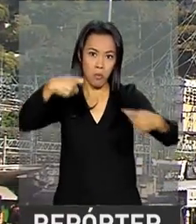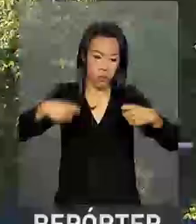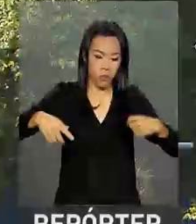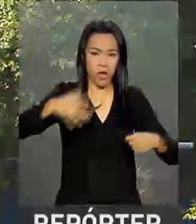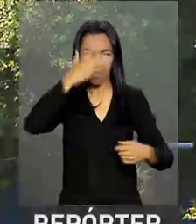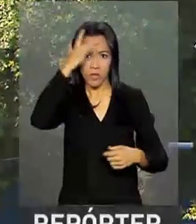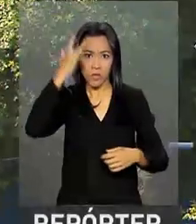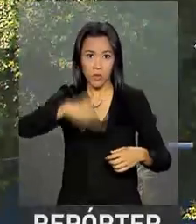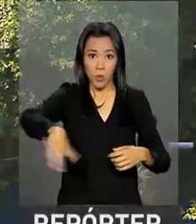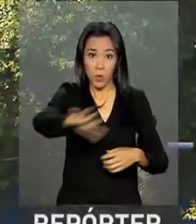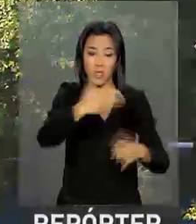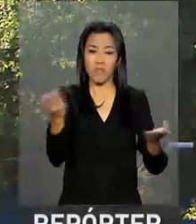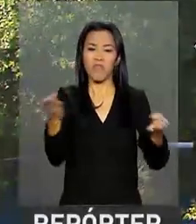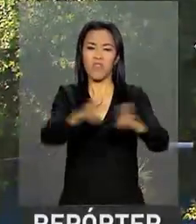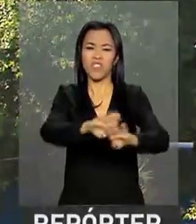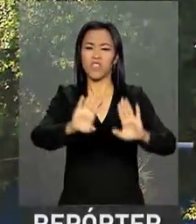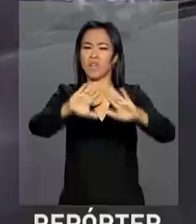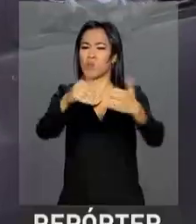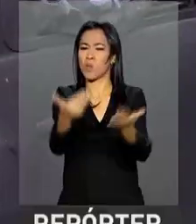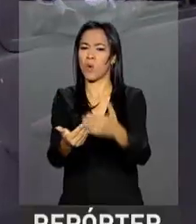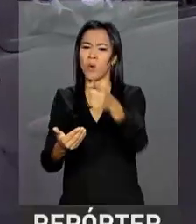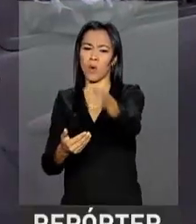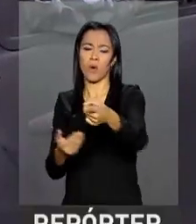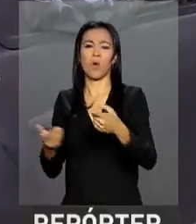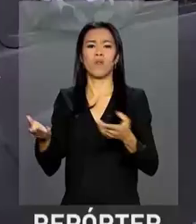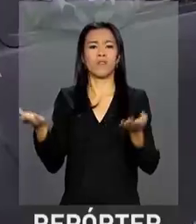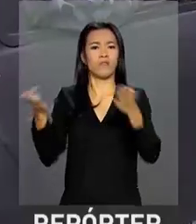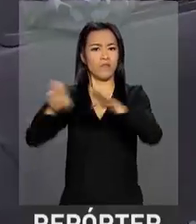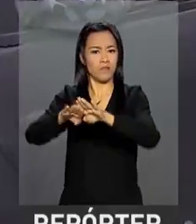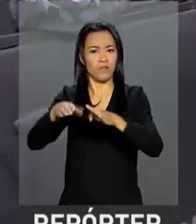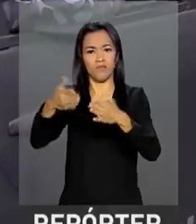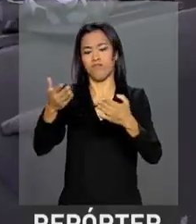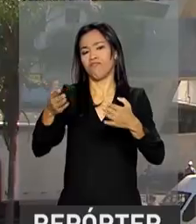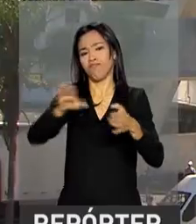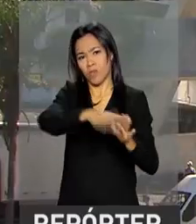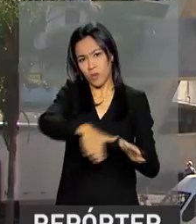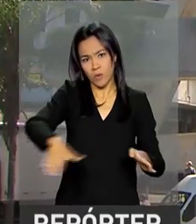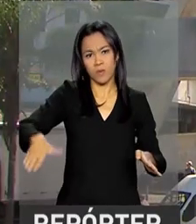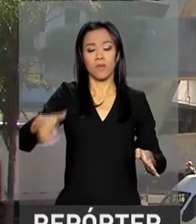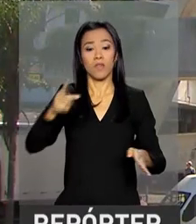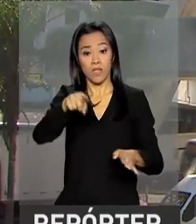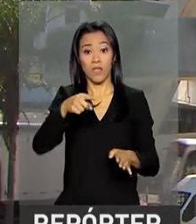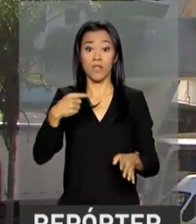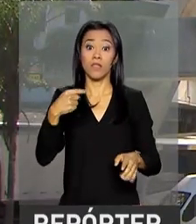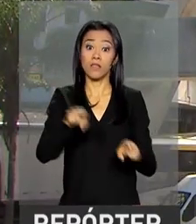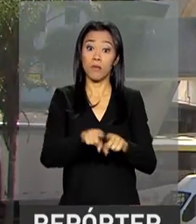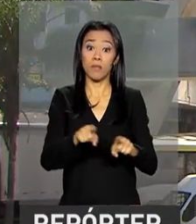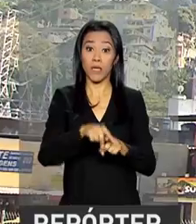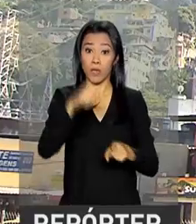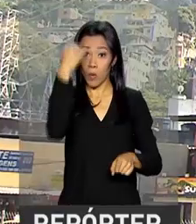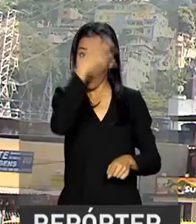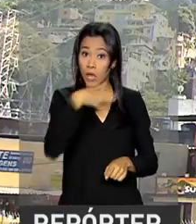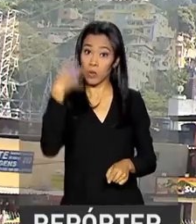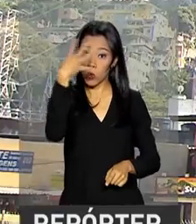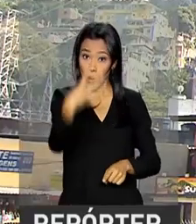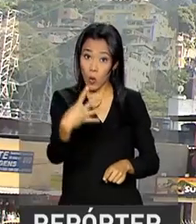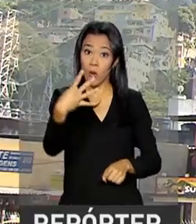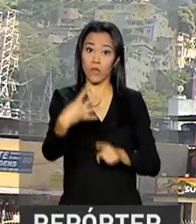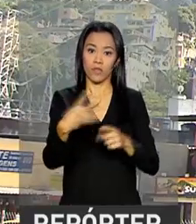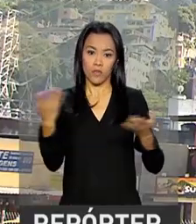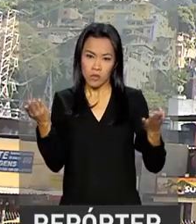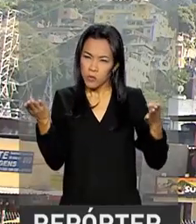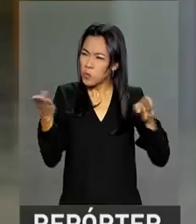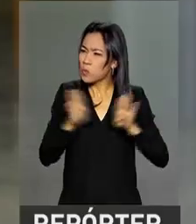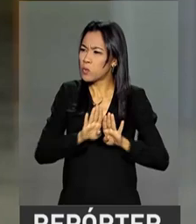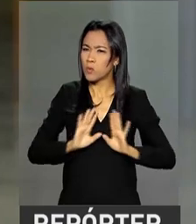fechou escolas e creches e interrompeu por mais de quatro horas a ligação entre a zona sul e oeste da